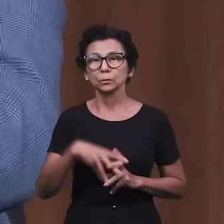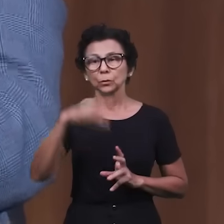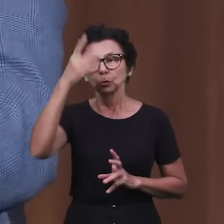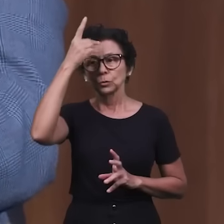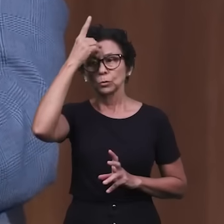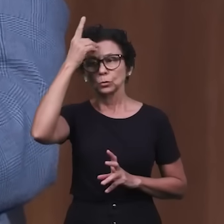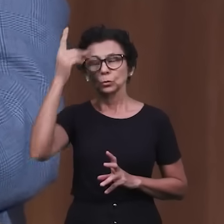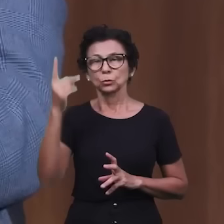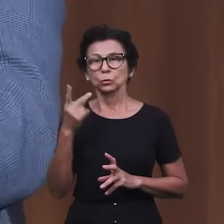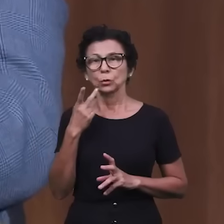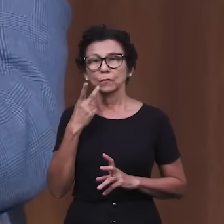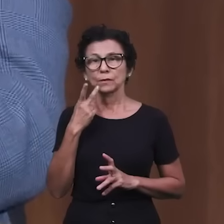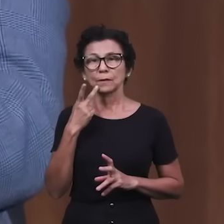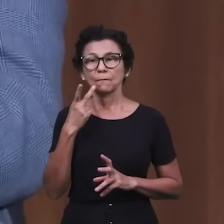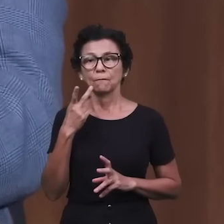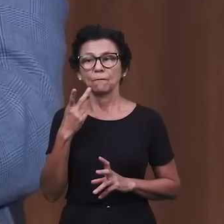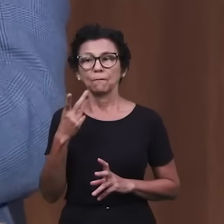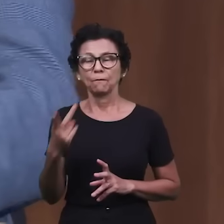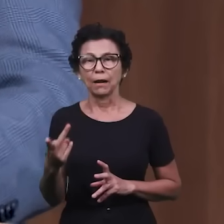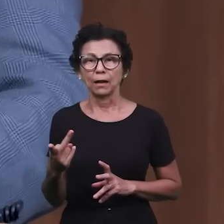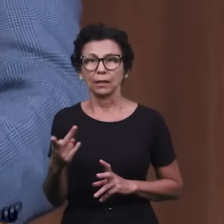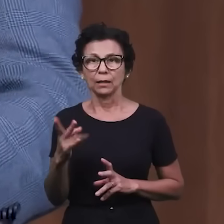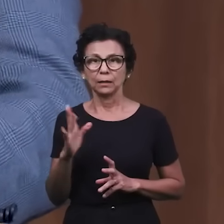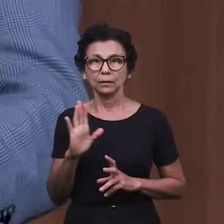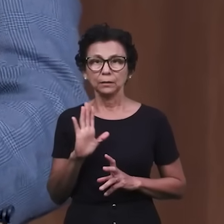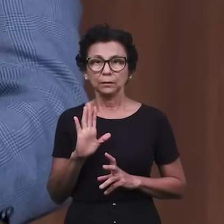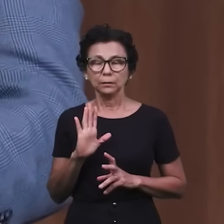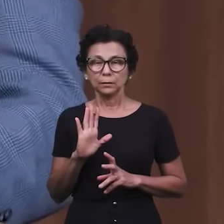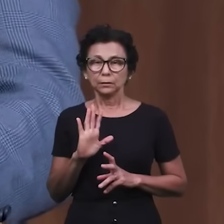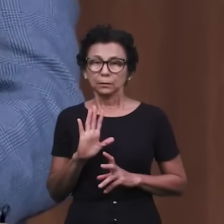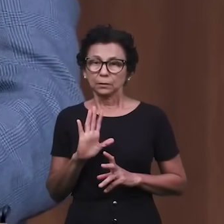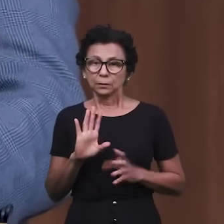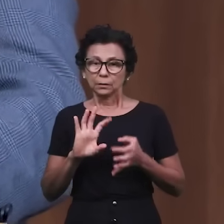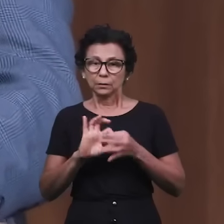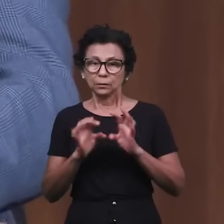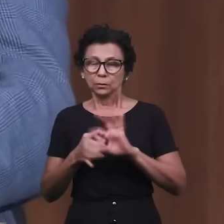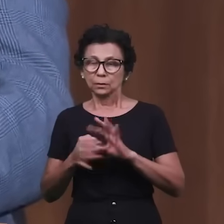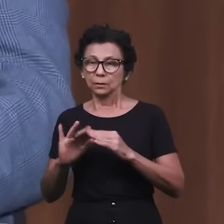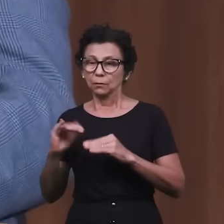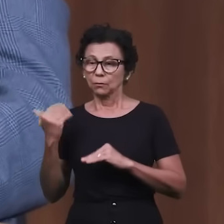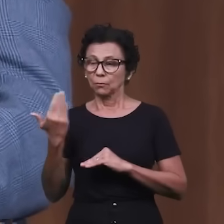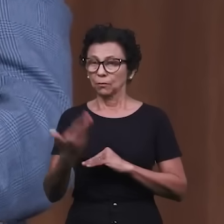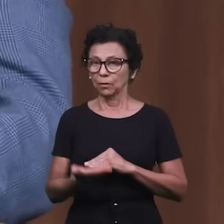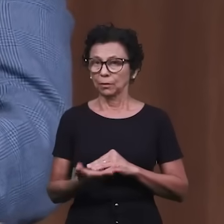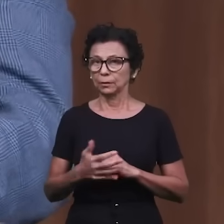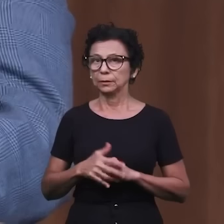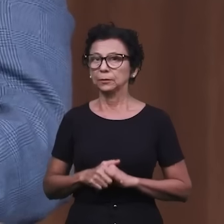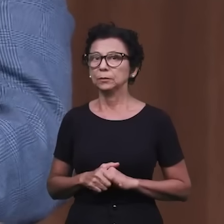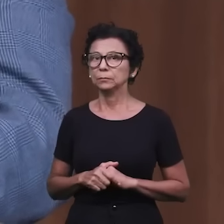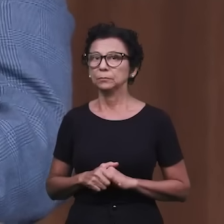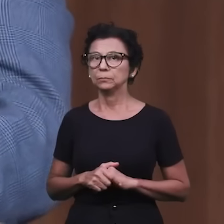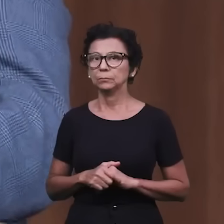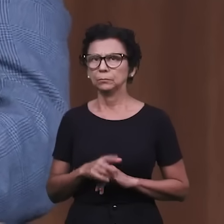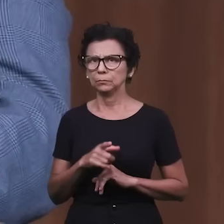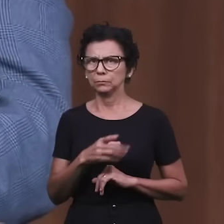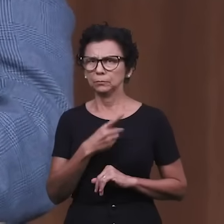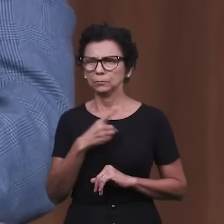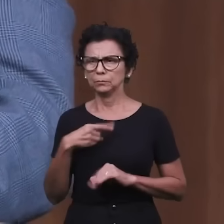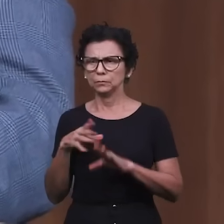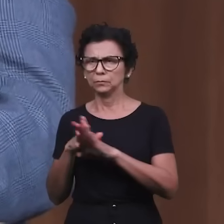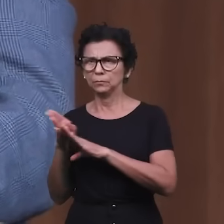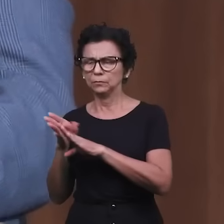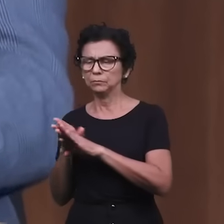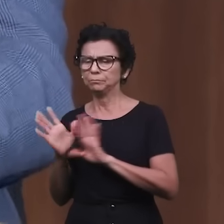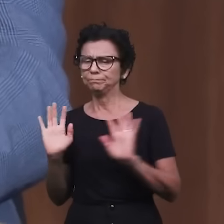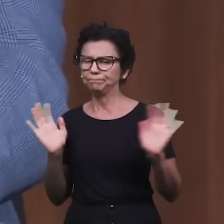dom isolado, um dom fora do contexto, para uma família, às vezes, dá uma orientação e você cria um